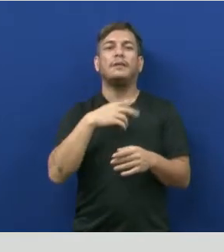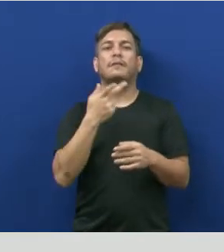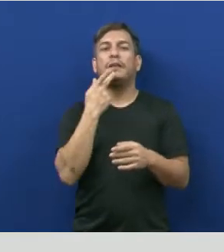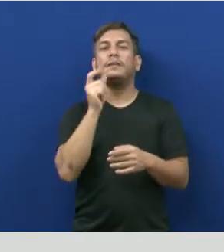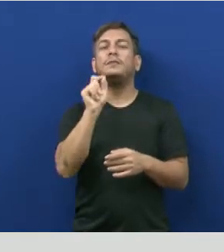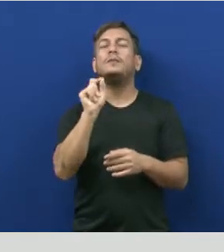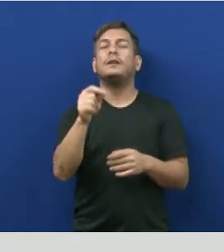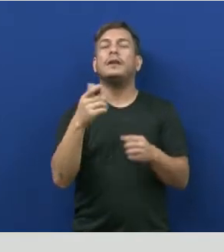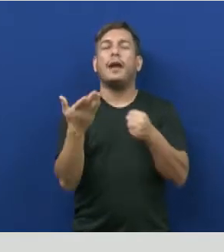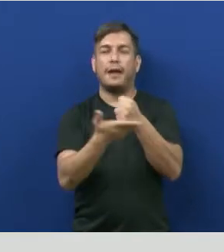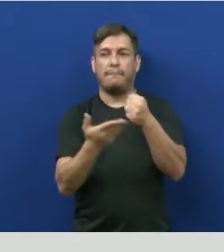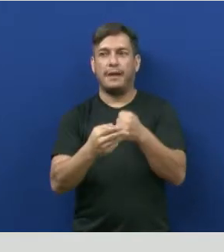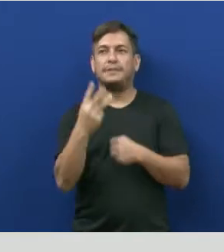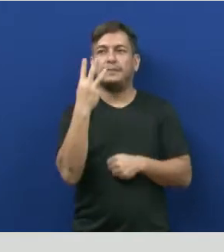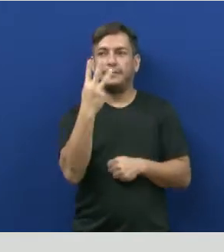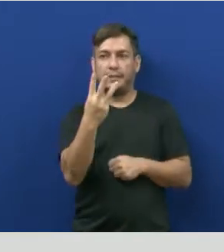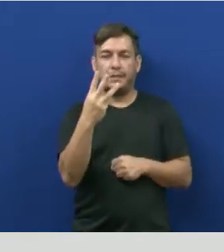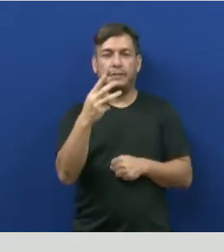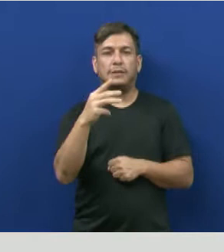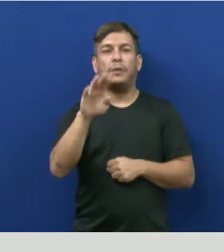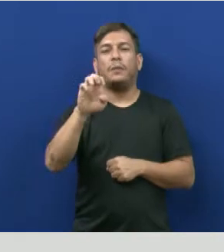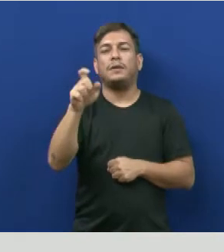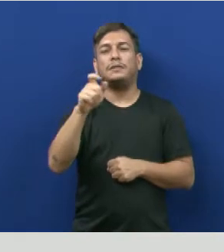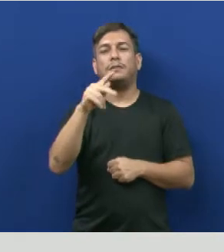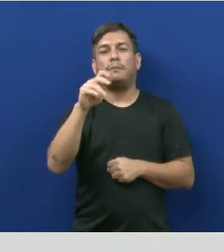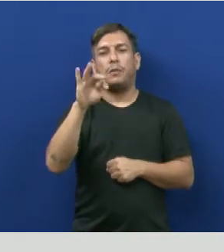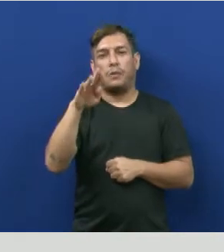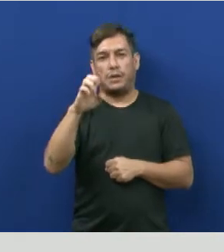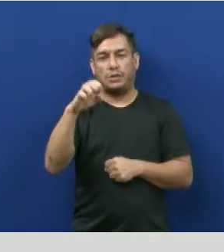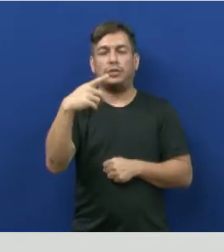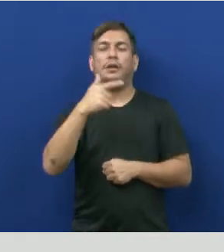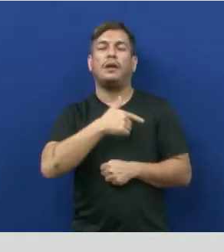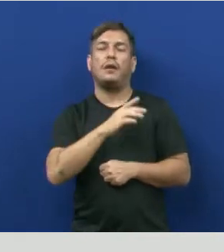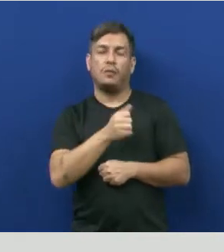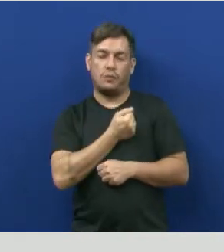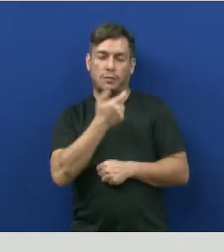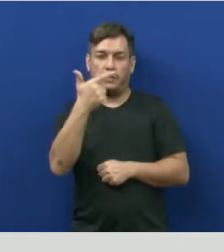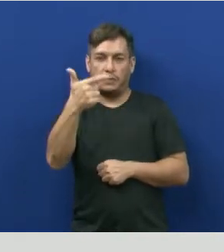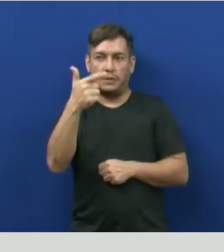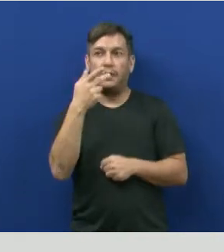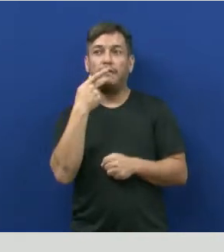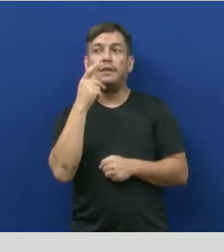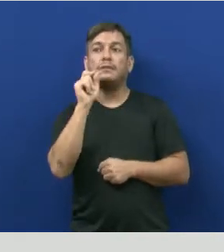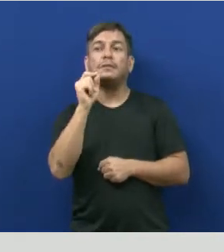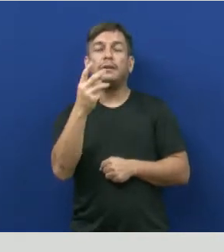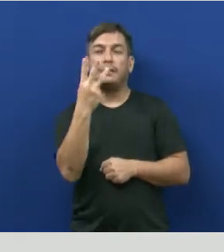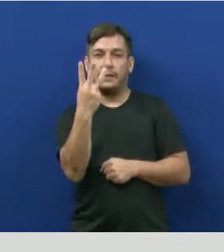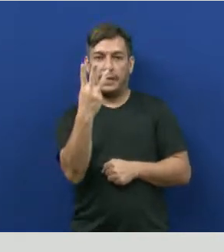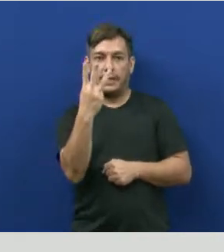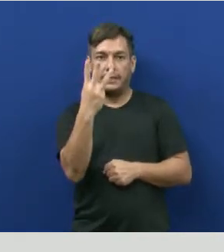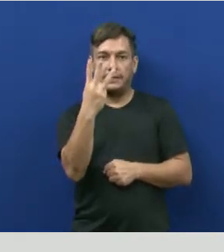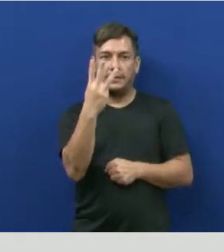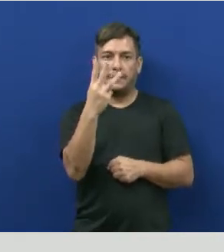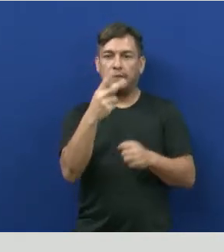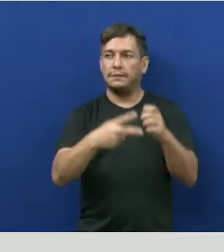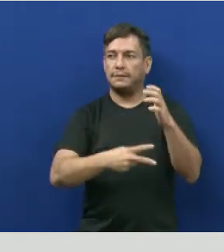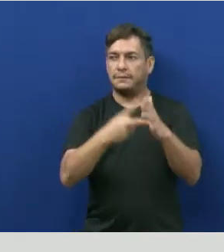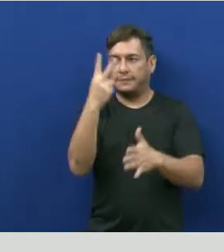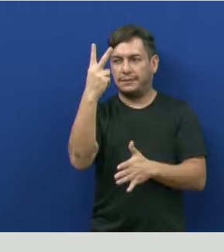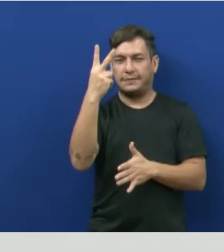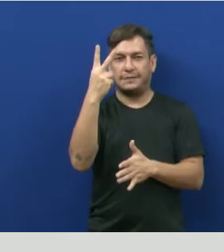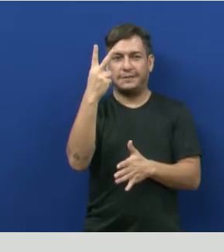vocês? A base é o 3 e o expoente é o 2. Então, eu estou falando que o 3 vai aparecer 2 vezes. E aí